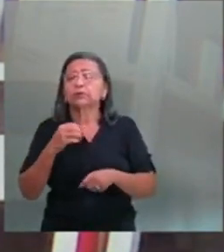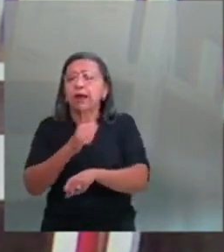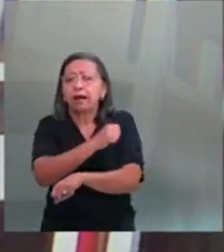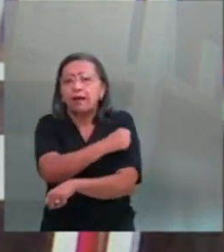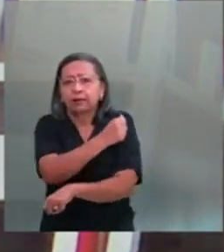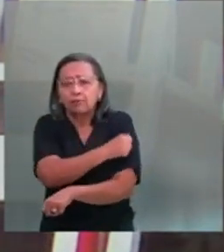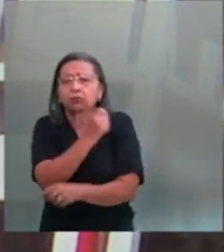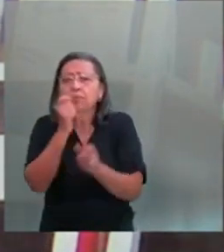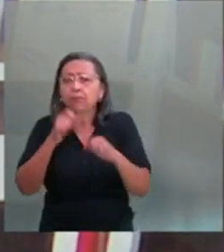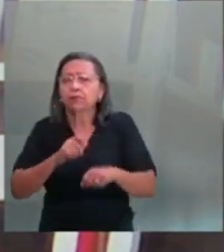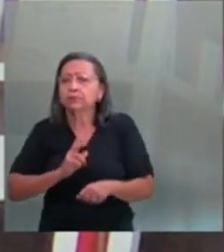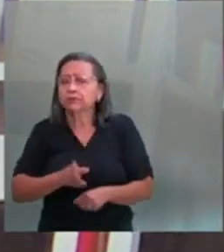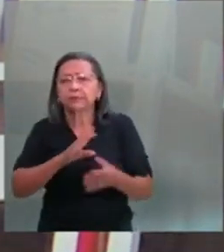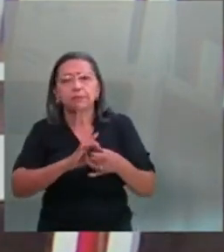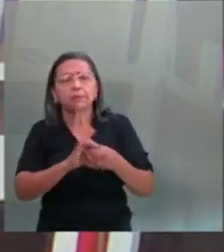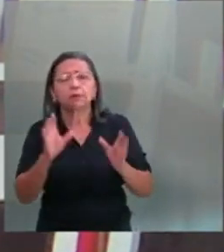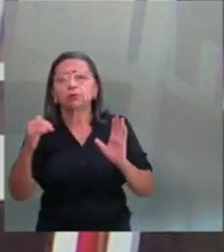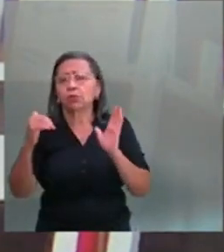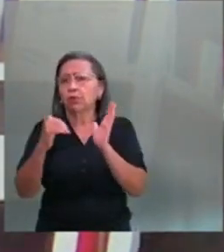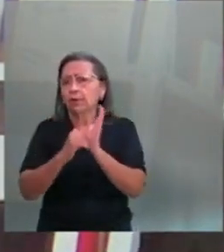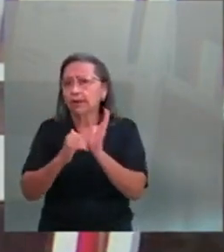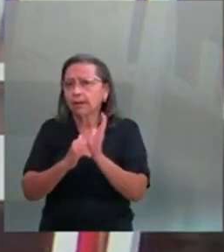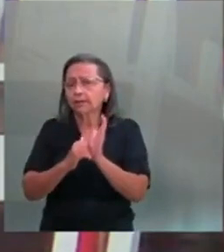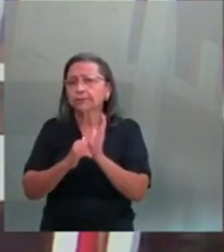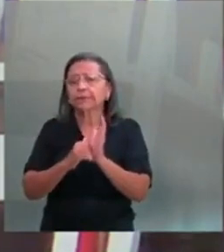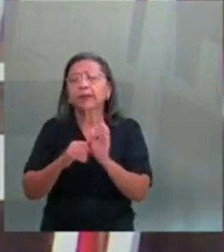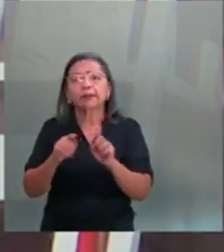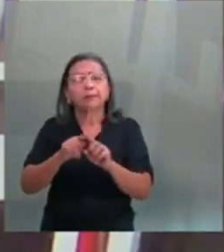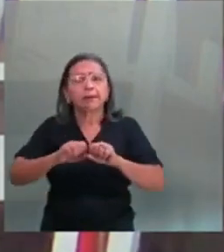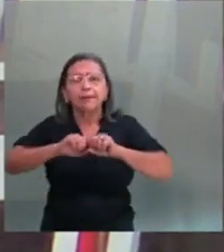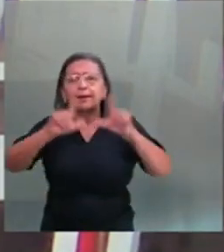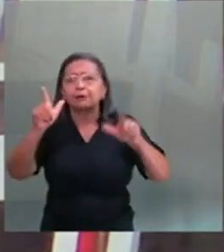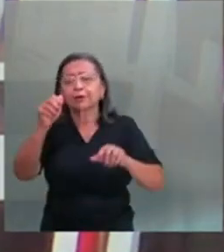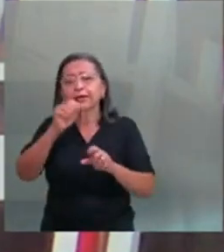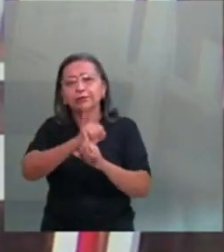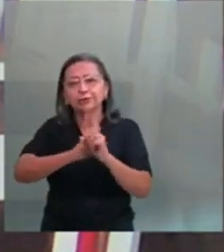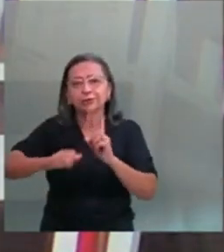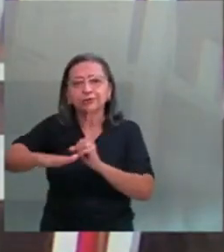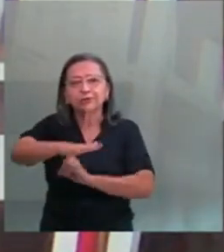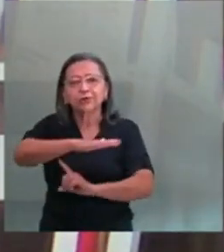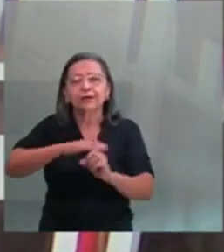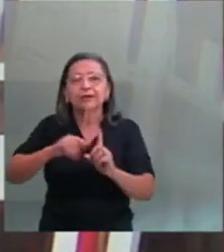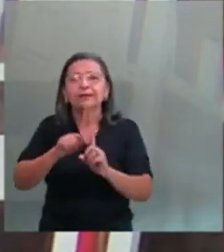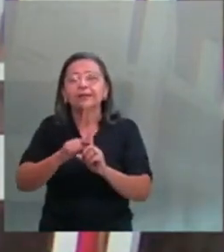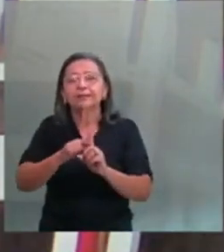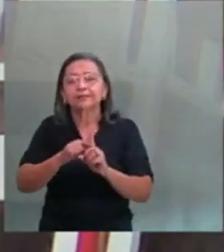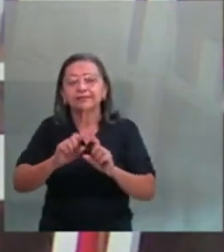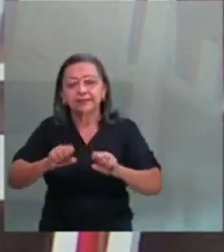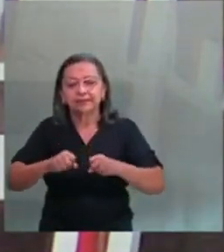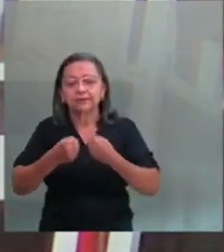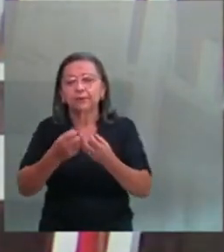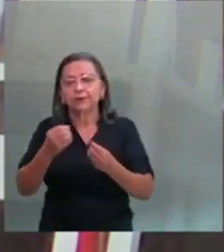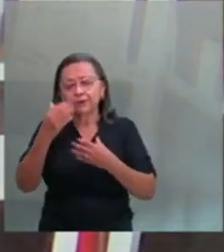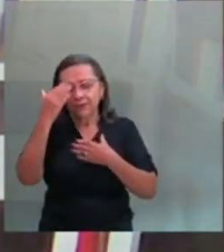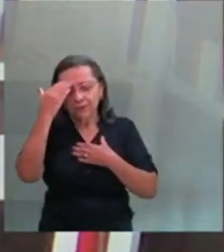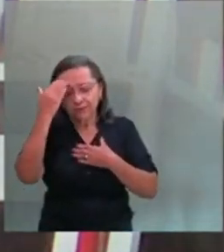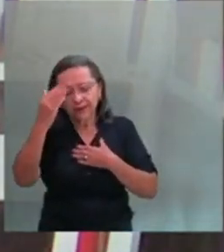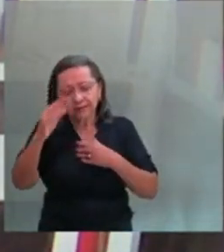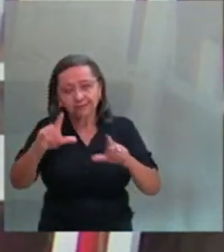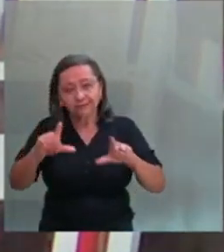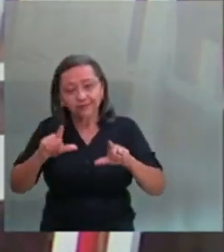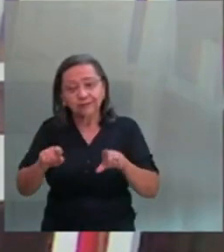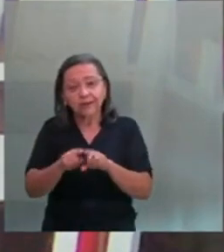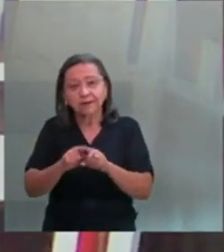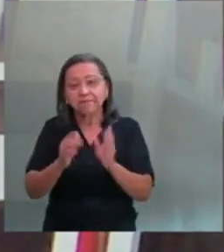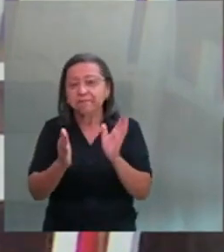estudantes estarão sempre à disposição do Congresso Nacional e, claro, da sociedade brasileira nesses esforços. Muito obrigado pelo convite, parabéns